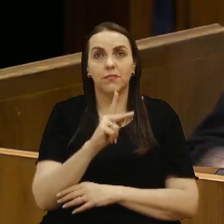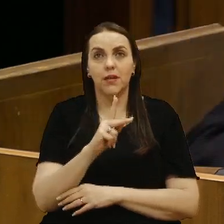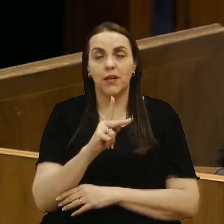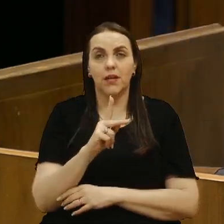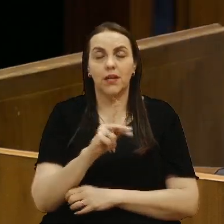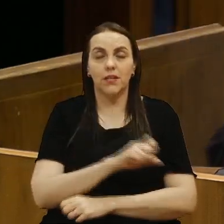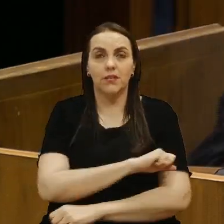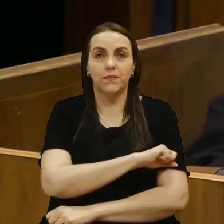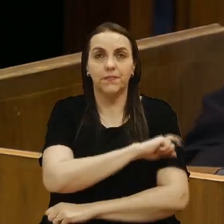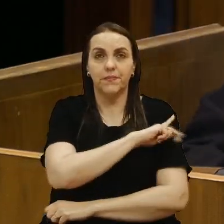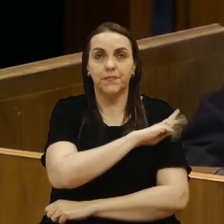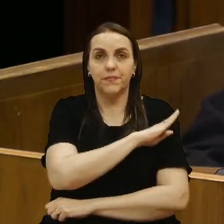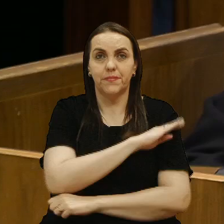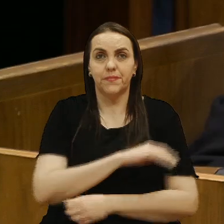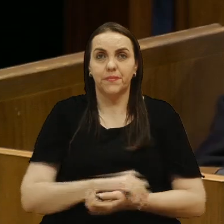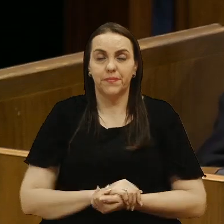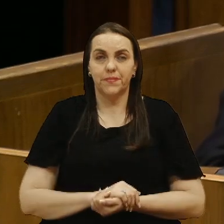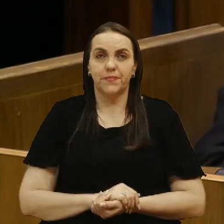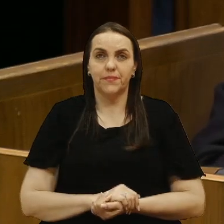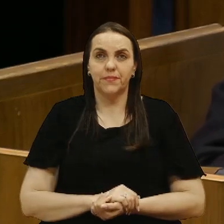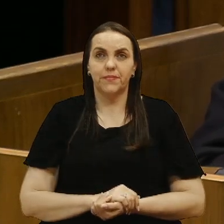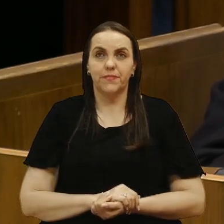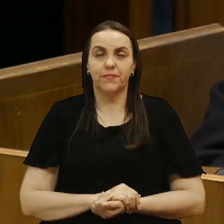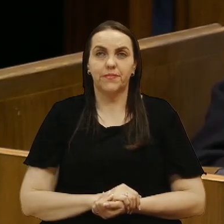anos iniciais.